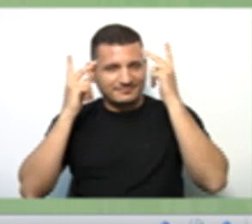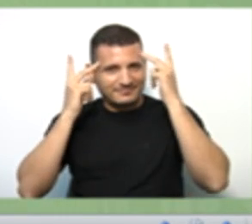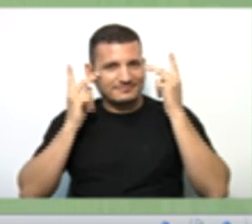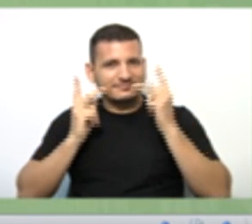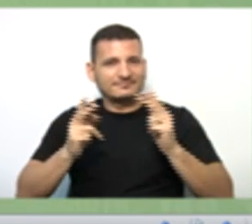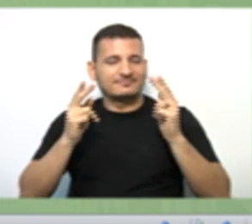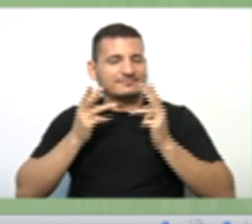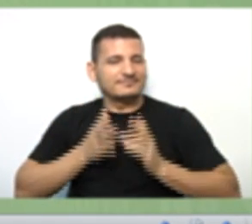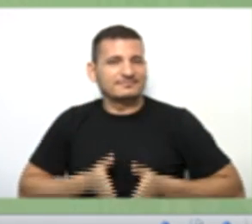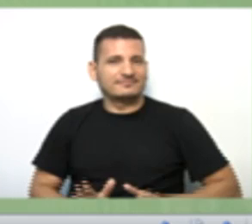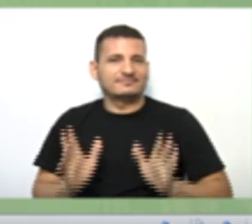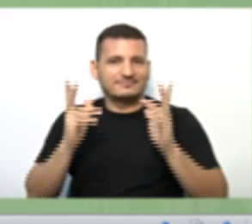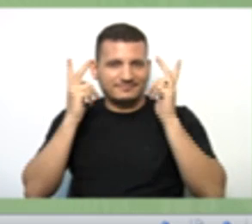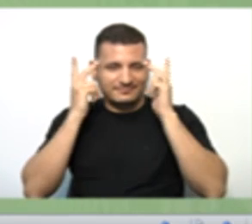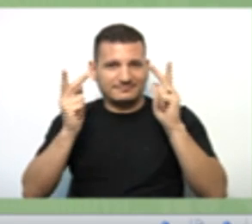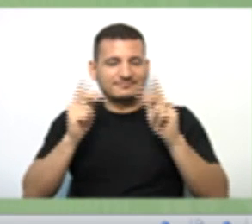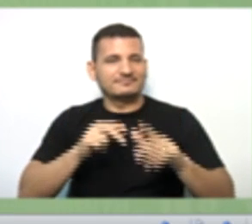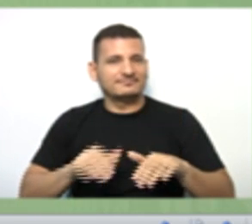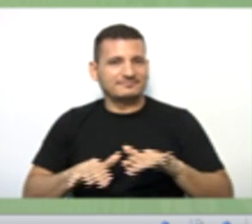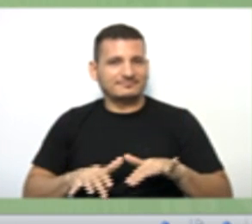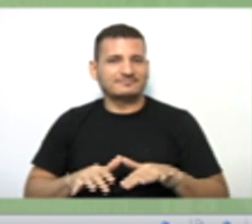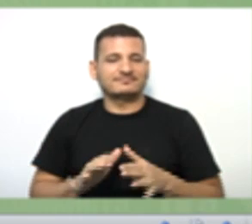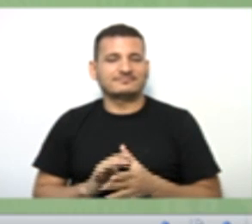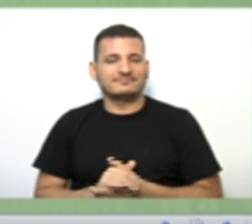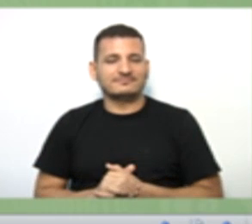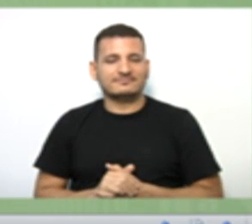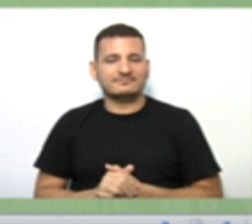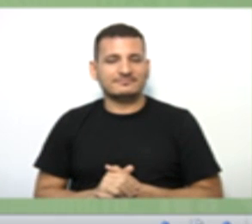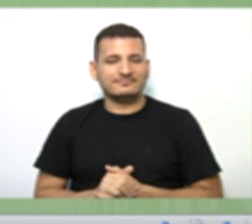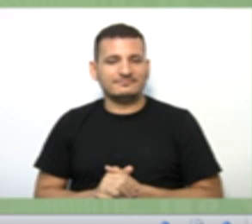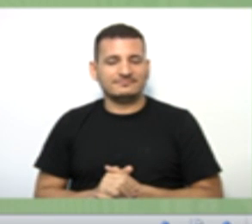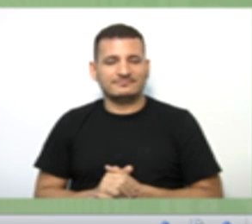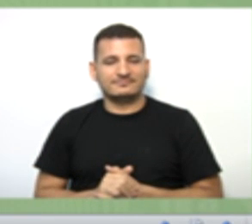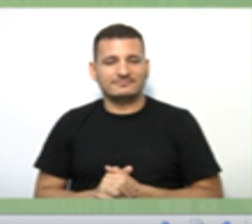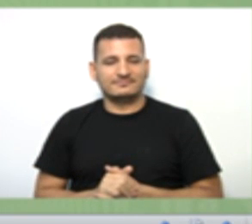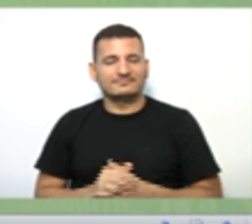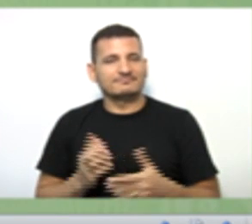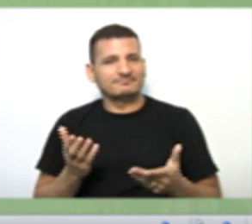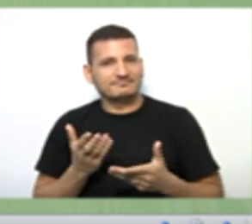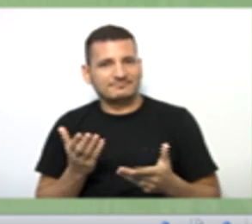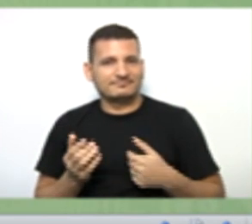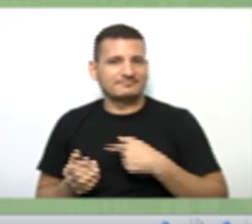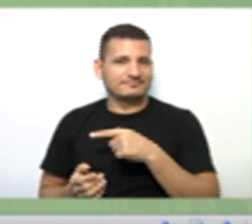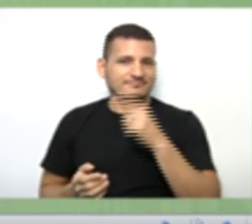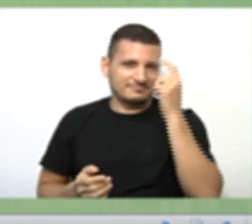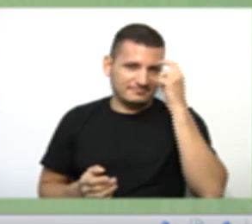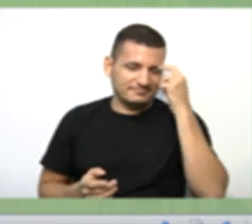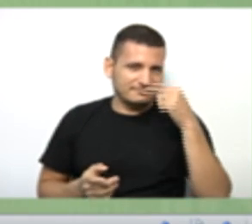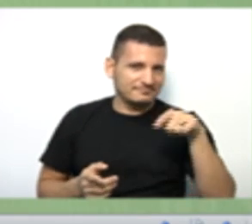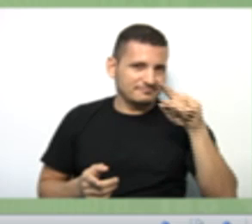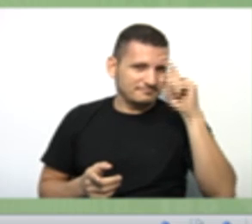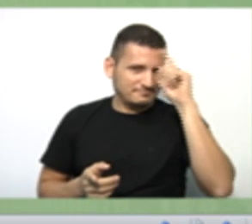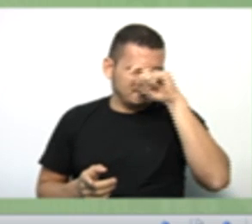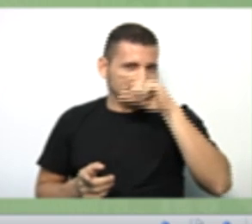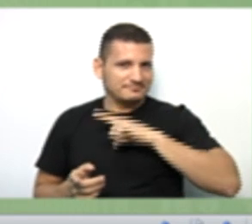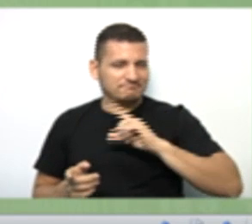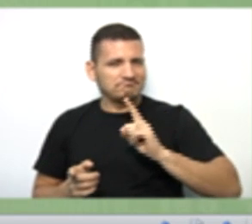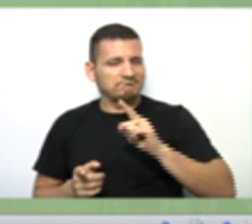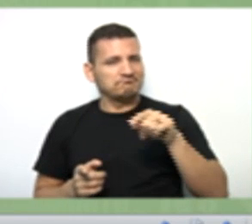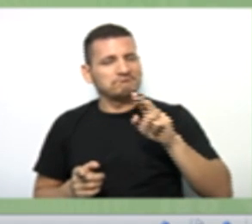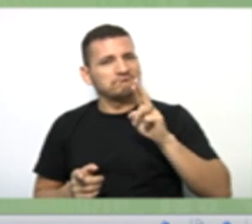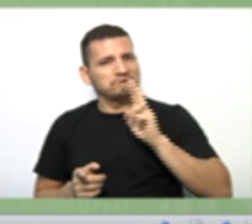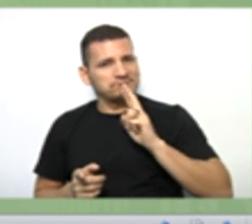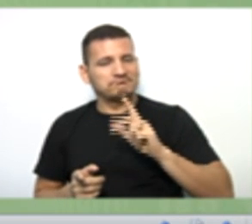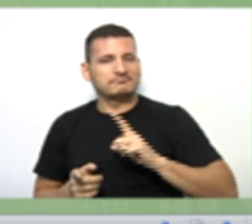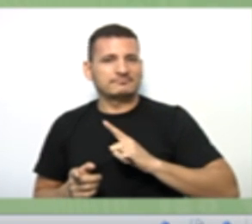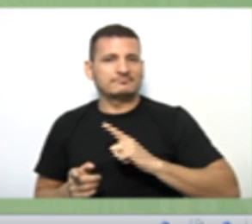são automaticamente treinados para resolver esse tipo de problema. A gente chegando aqui agora com eles, achando que, né, que eles vão ter algumas dificuldades, que os garotos já estão respondendo coisa que, né, a